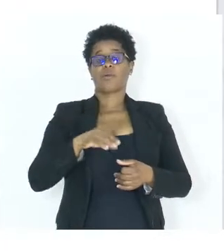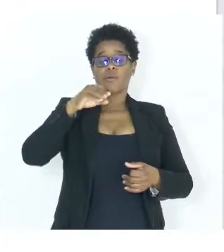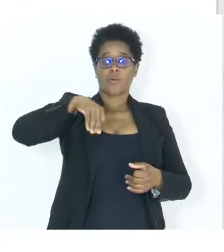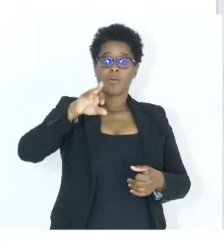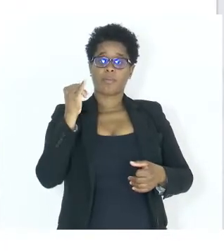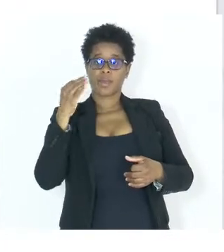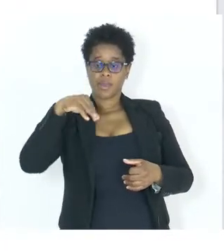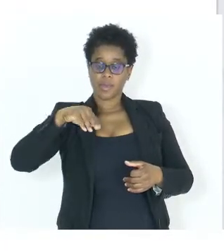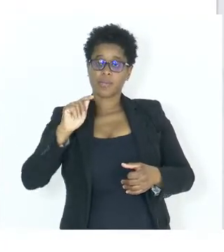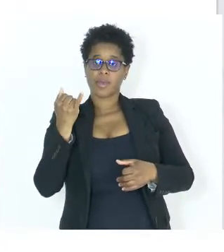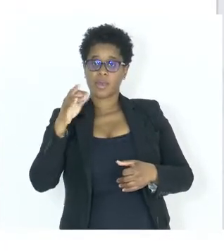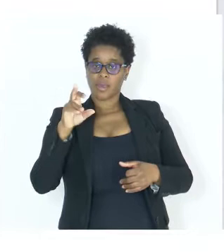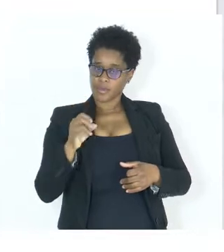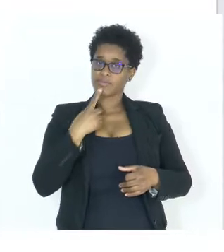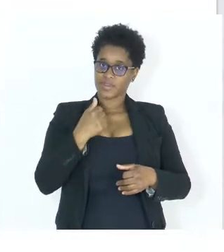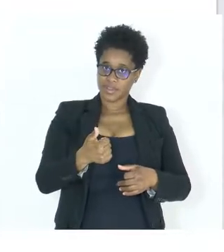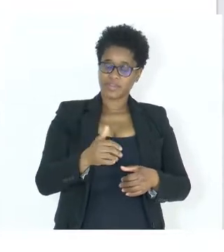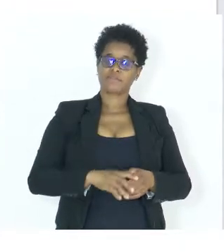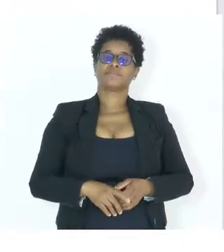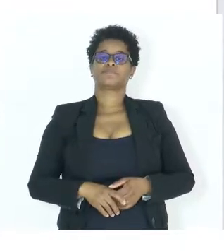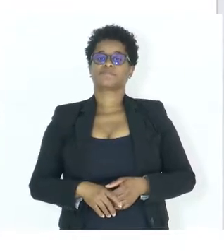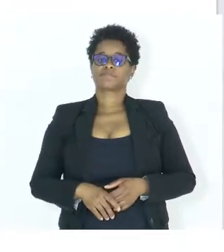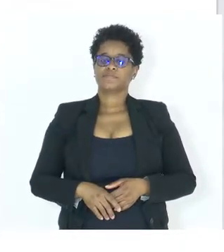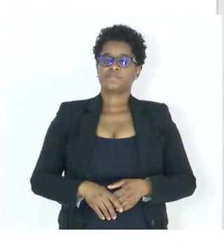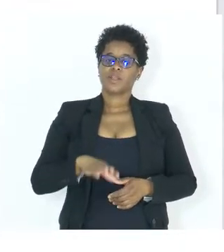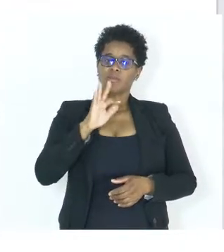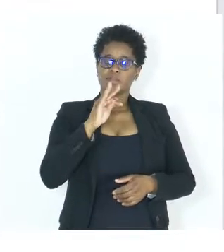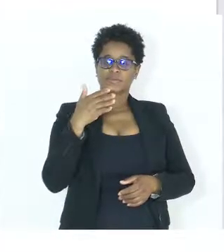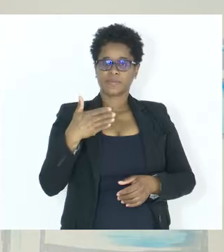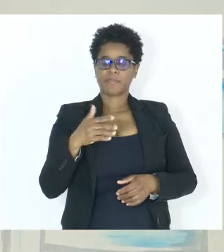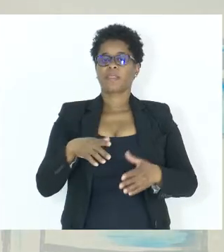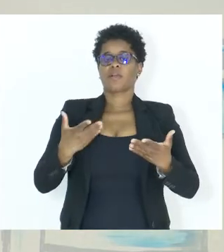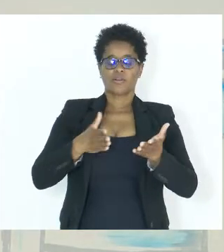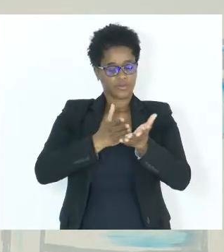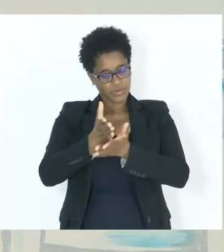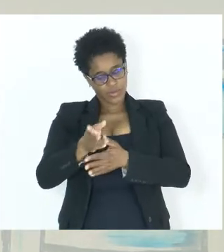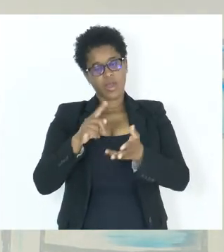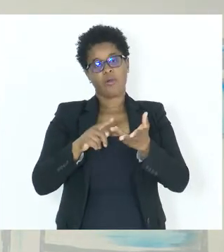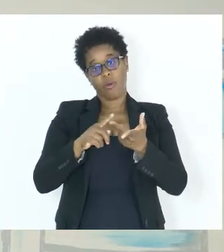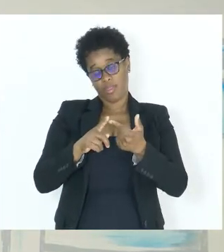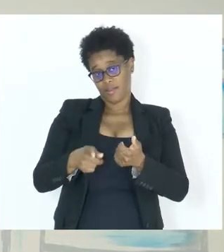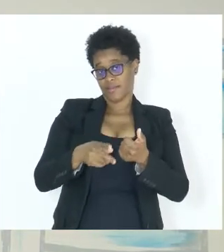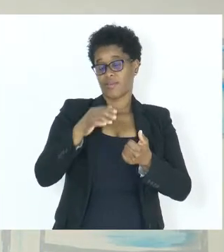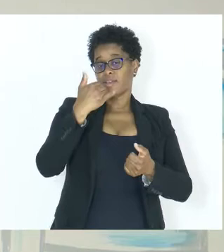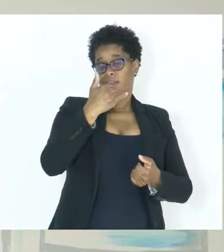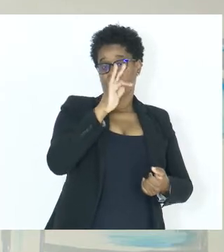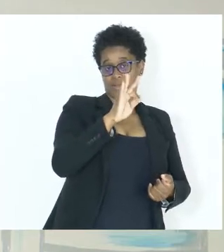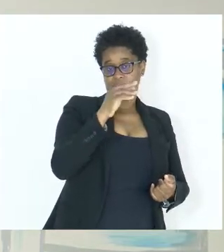41º, certo? Muito bem, 41º. Vamos continuar a contar,